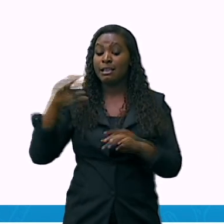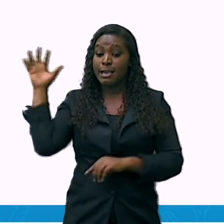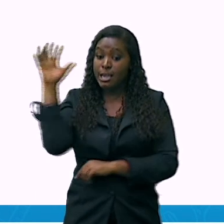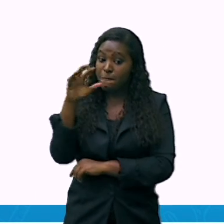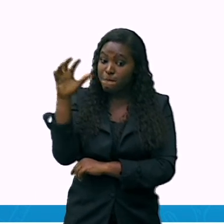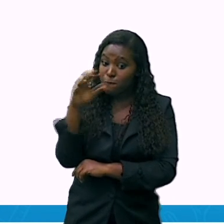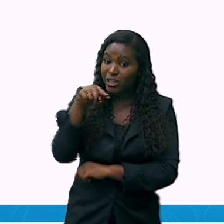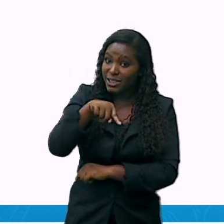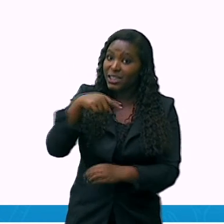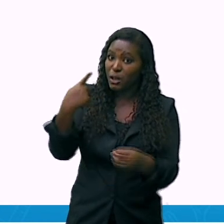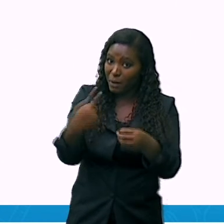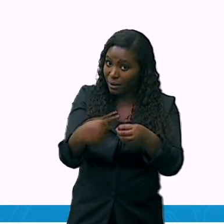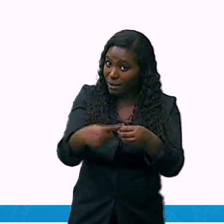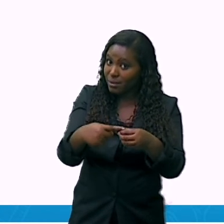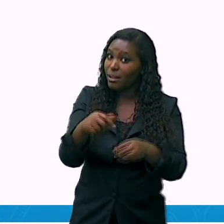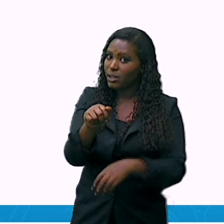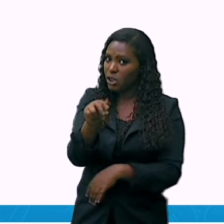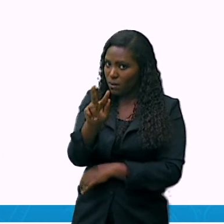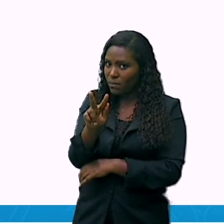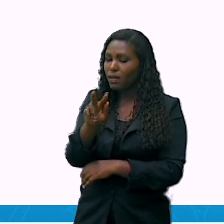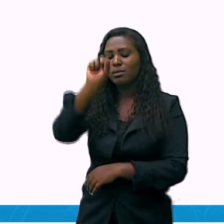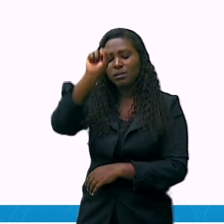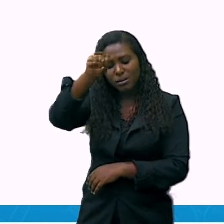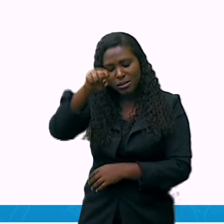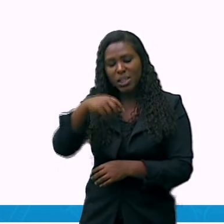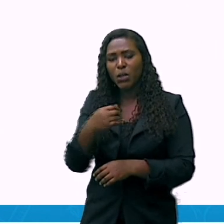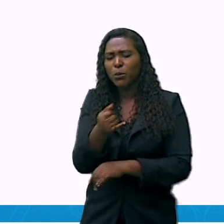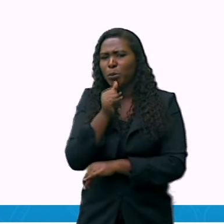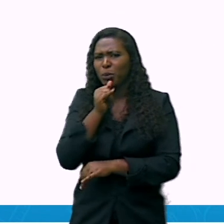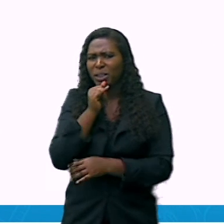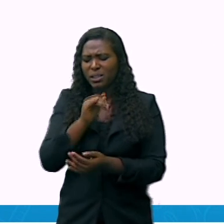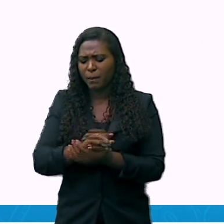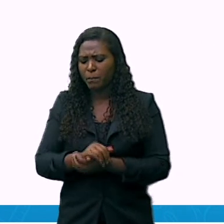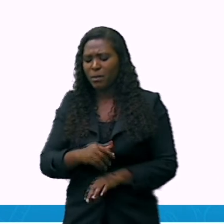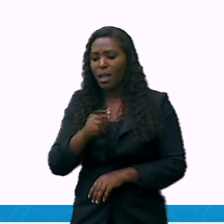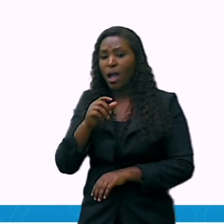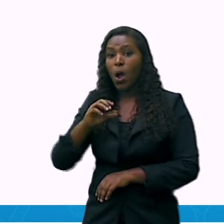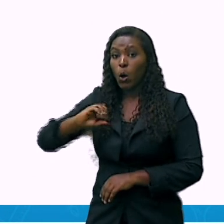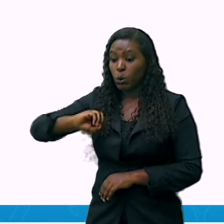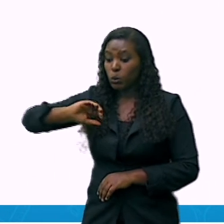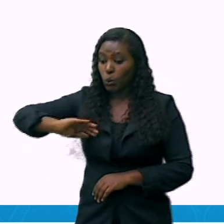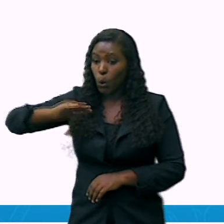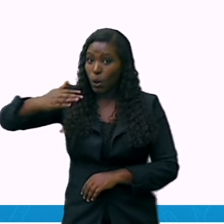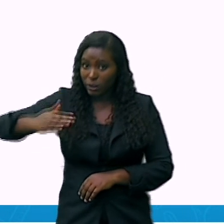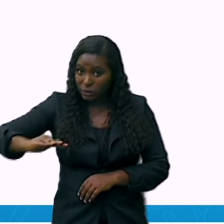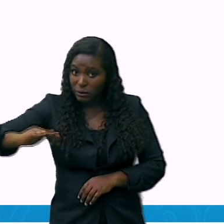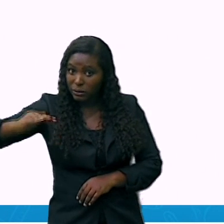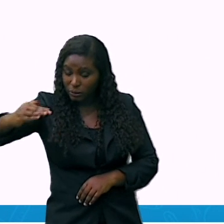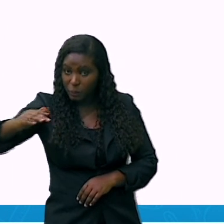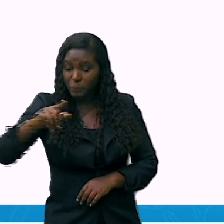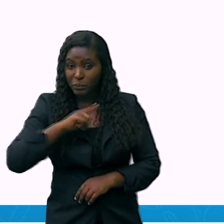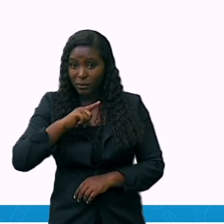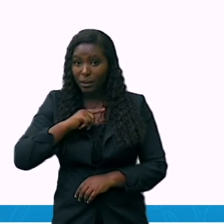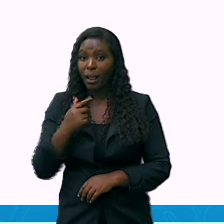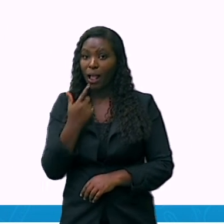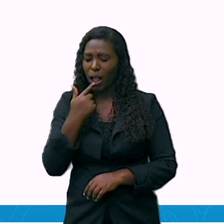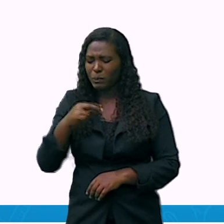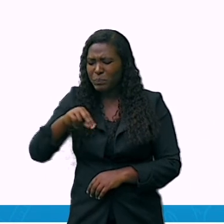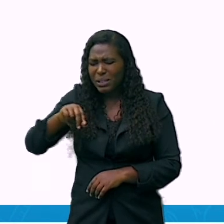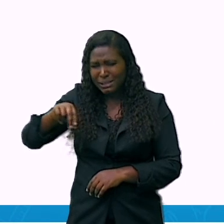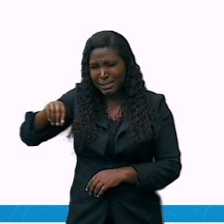Primeiro, um volume imenso de água salgada que está nos oceanos e mares que banham